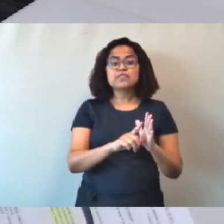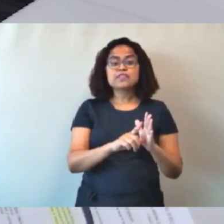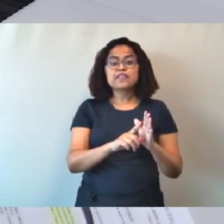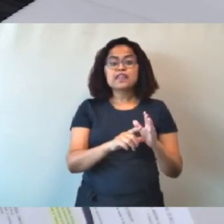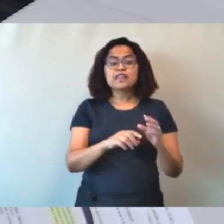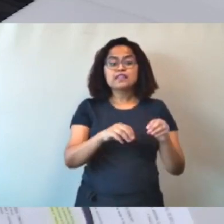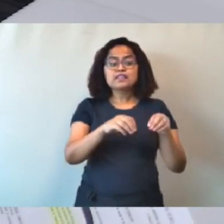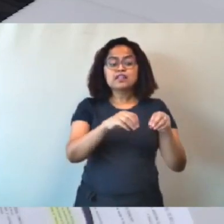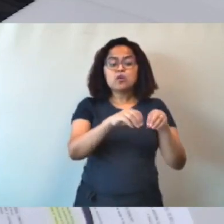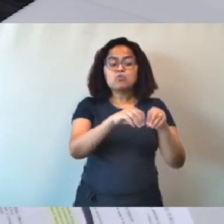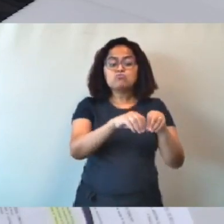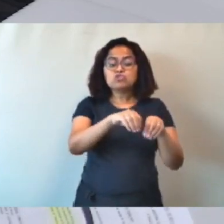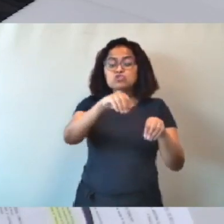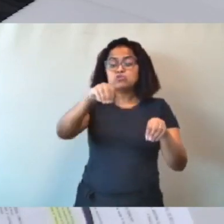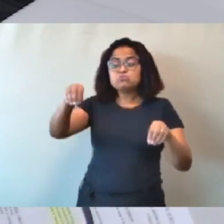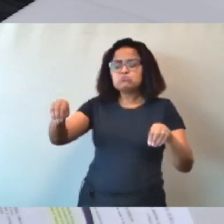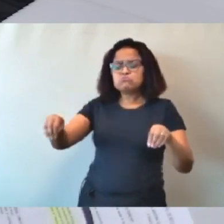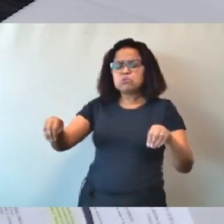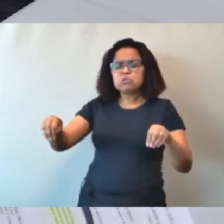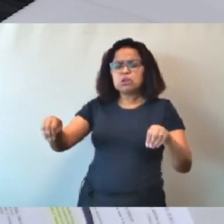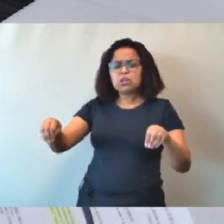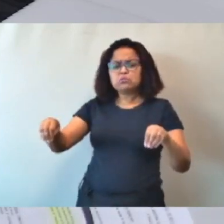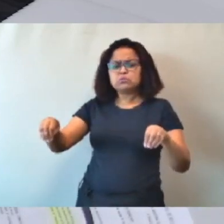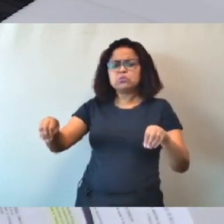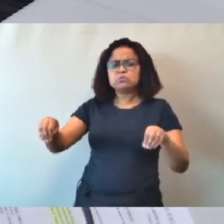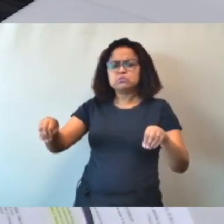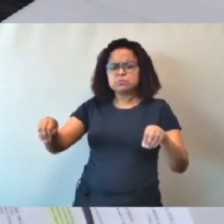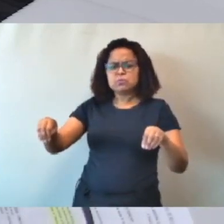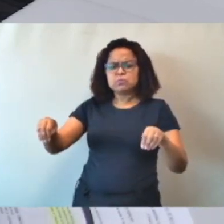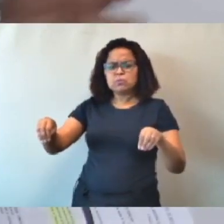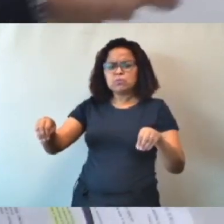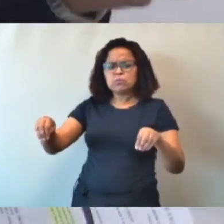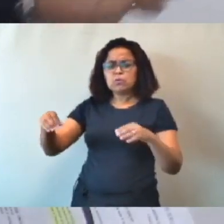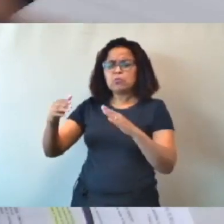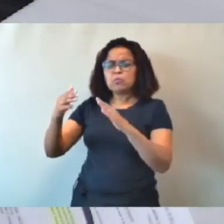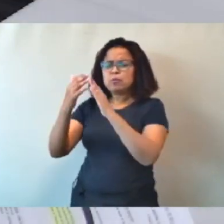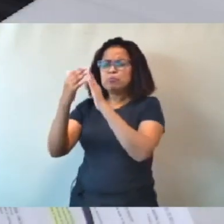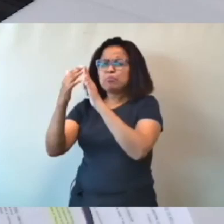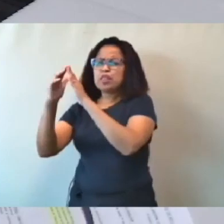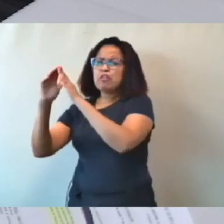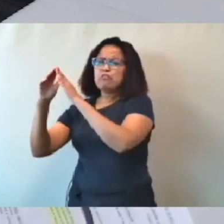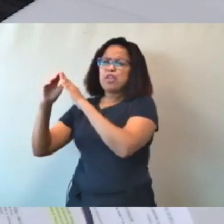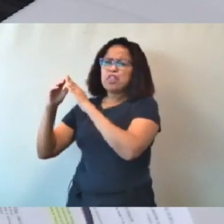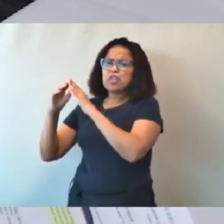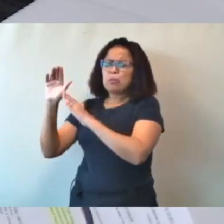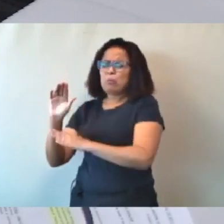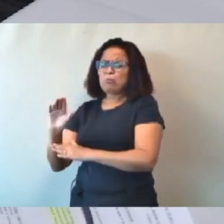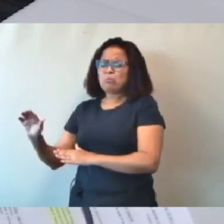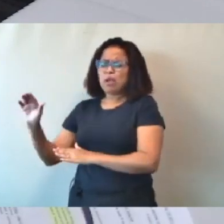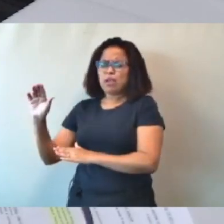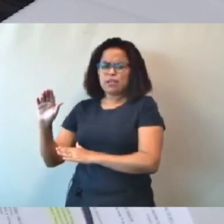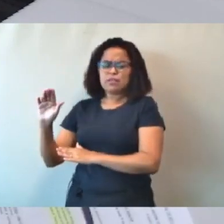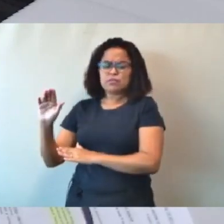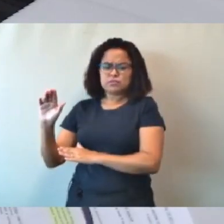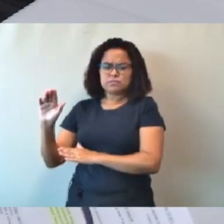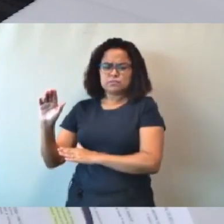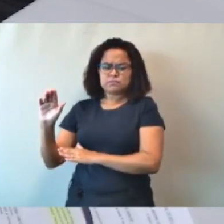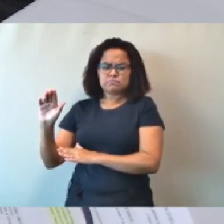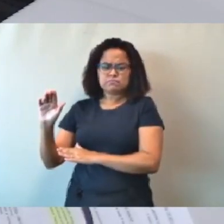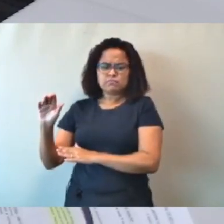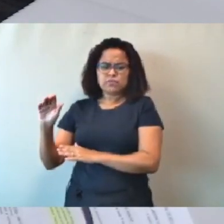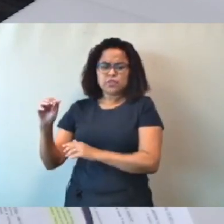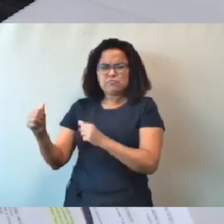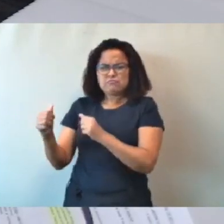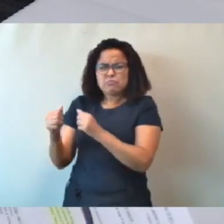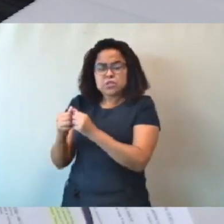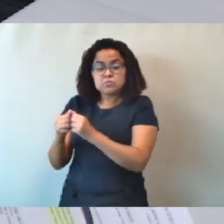e, de contrapartida, o comerciante tem que se locar na periferia próximo. Bom, não vejo